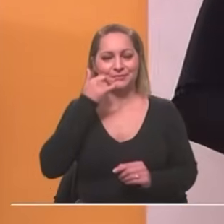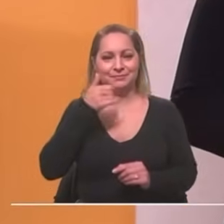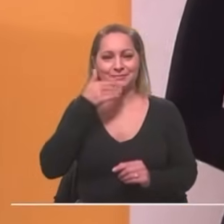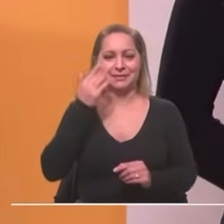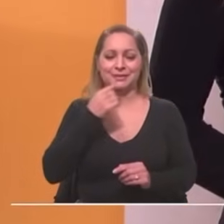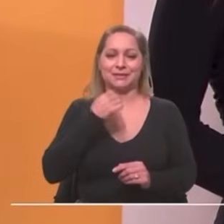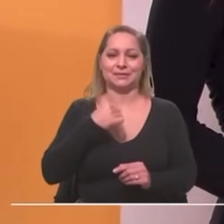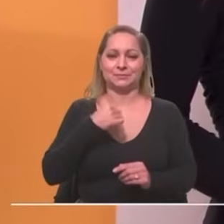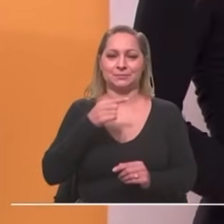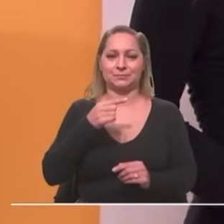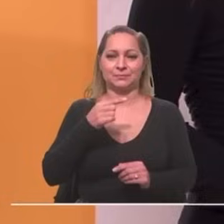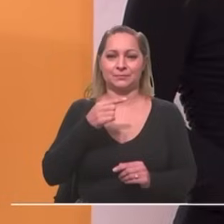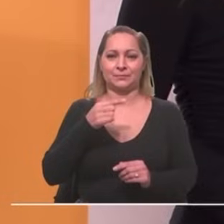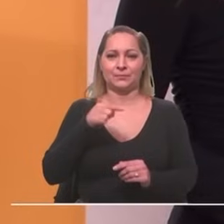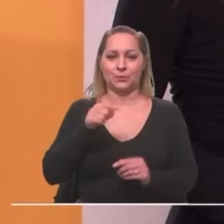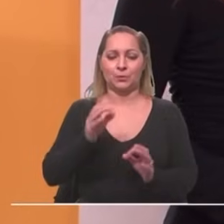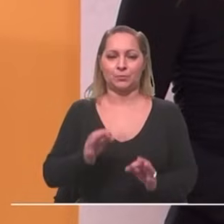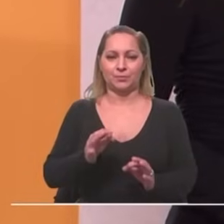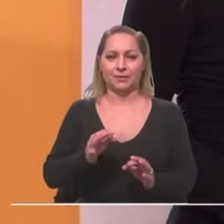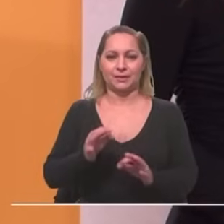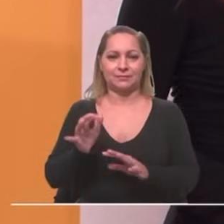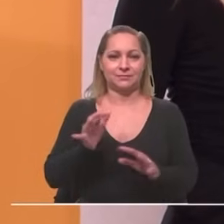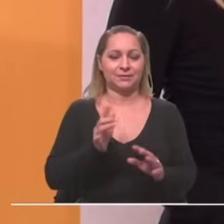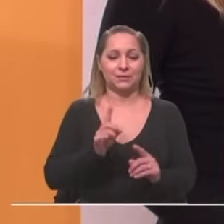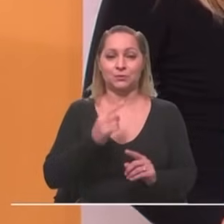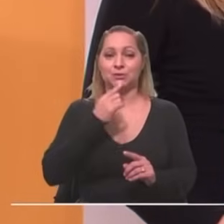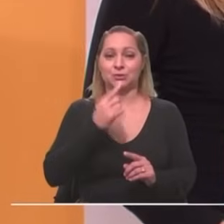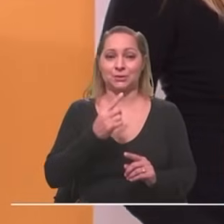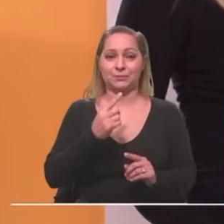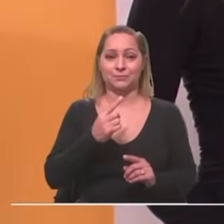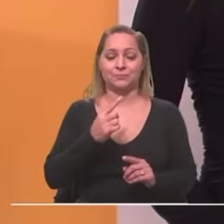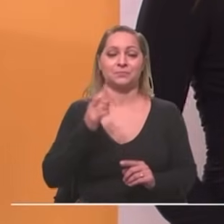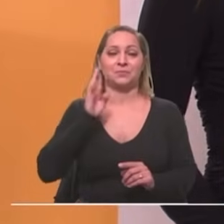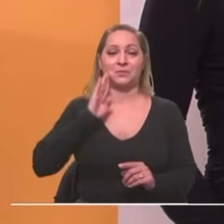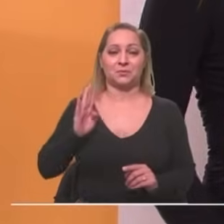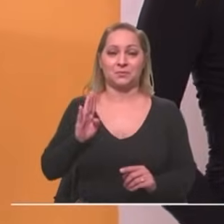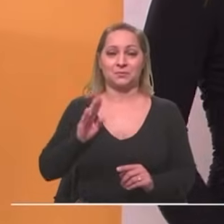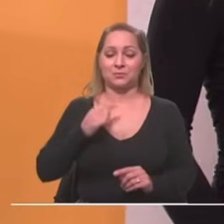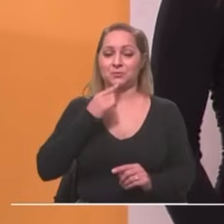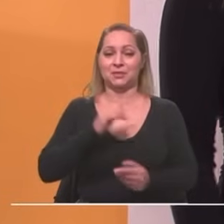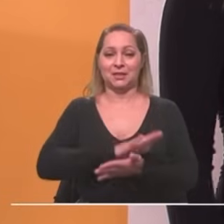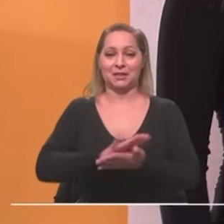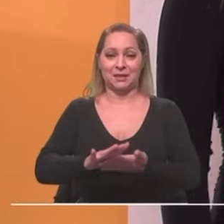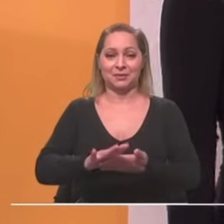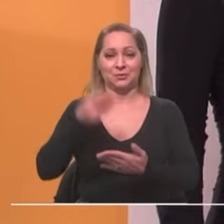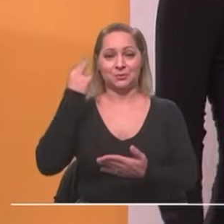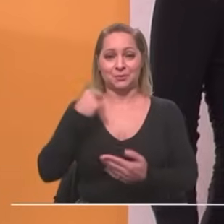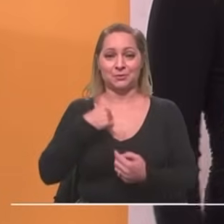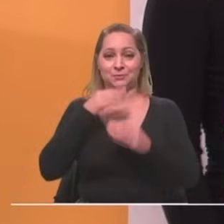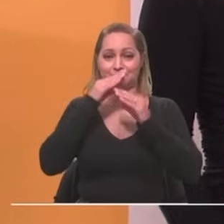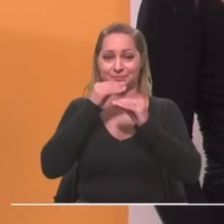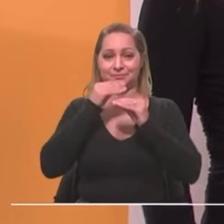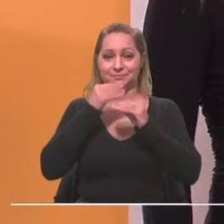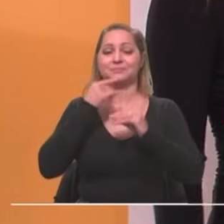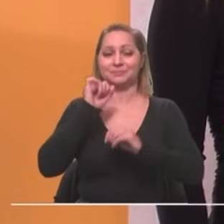disseram-me assim... Então foste tu que me preparaste esta emboscada? Não, disseram-me, recruta Diana, não abra a boca, não conte nada ao João. E eu, com